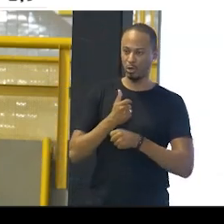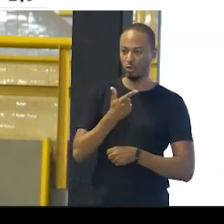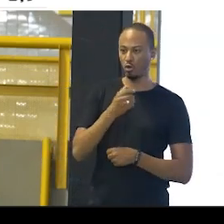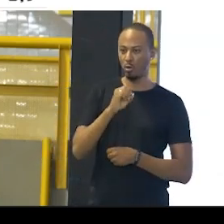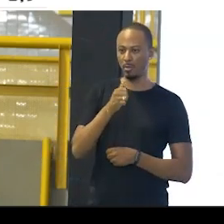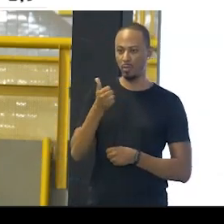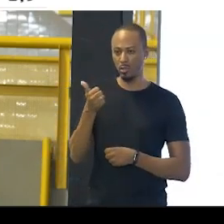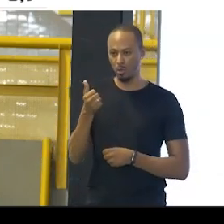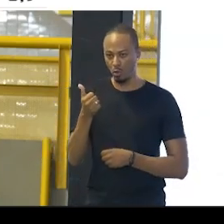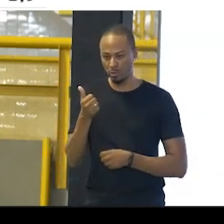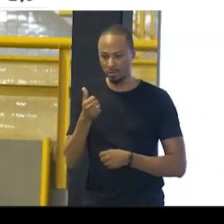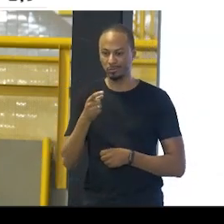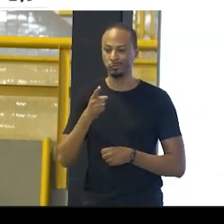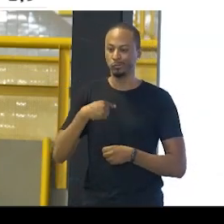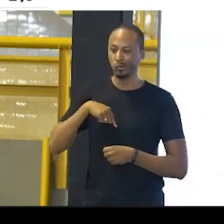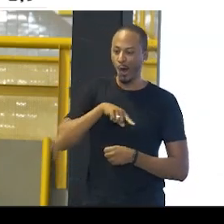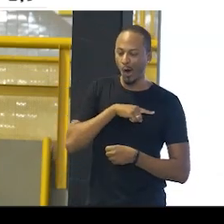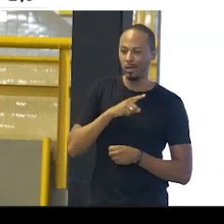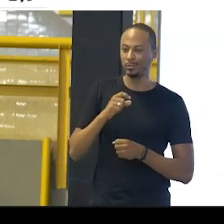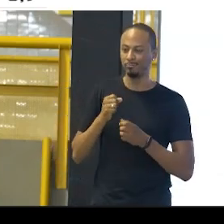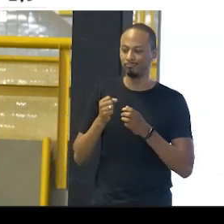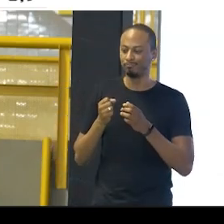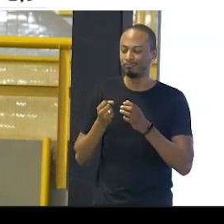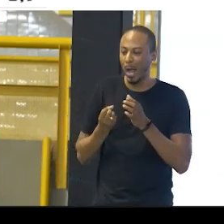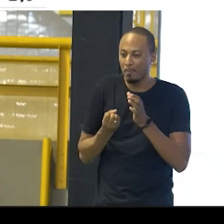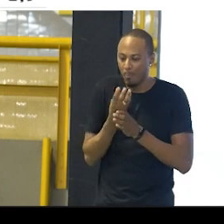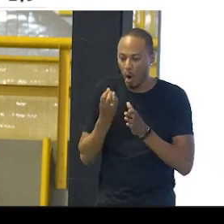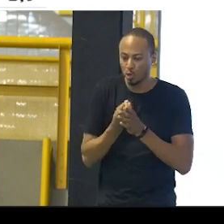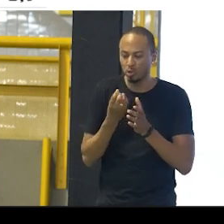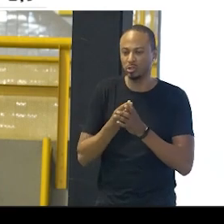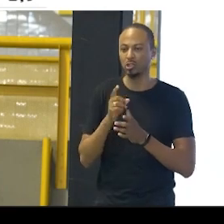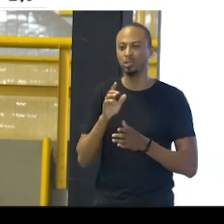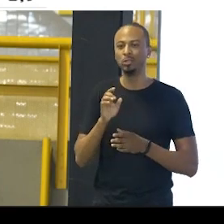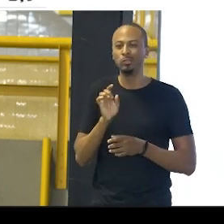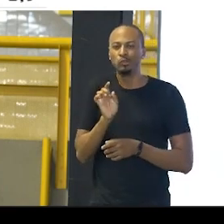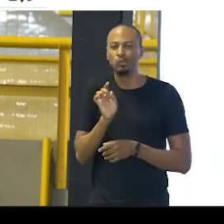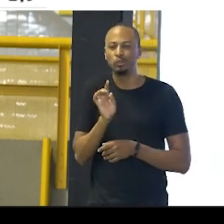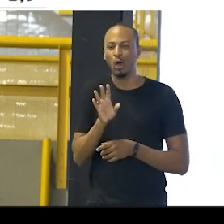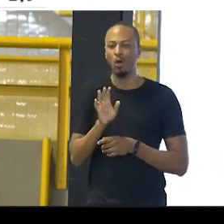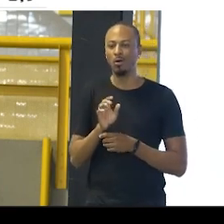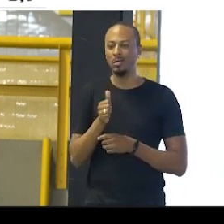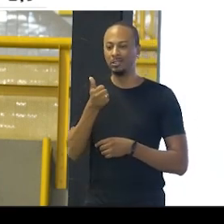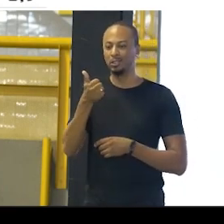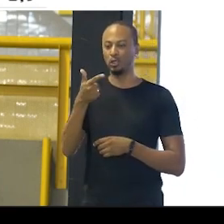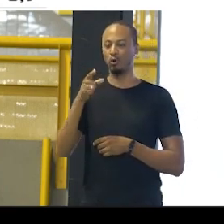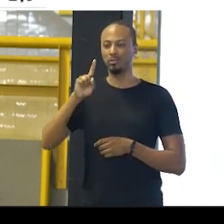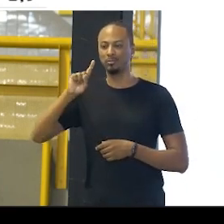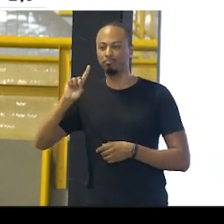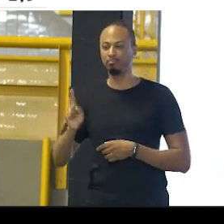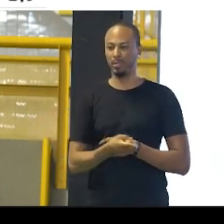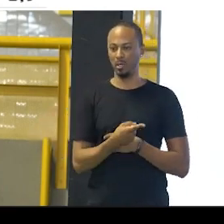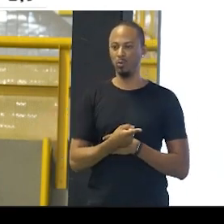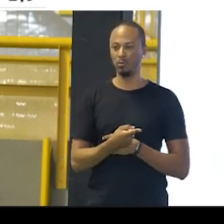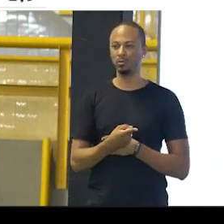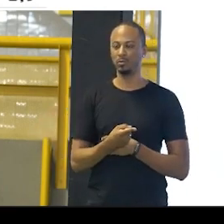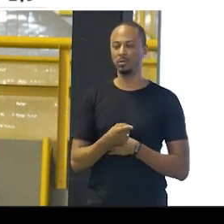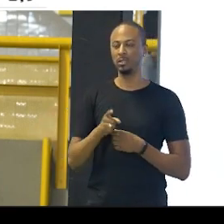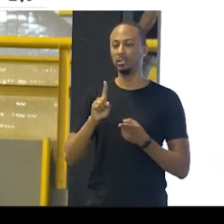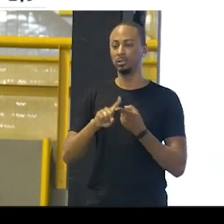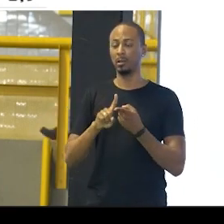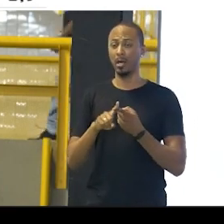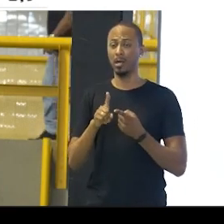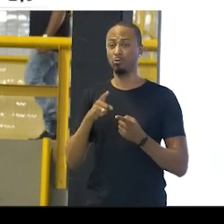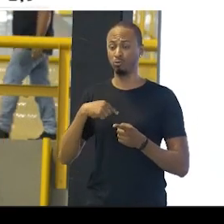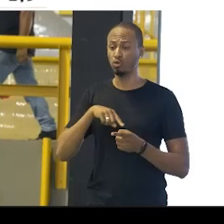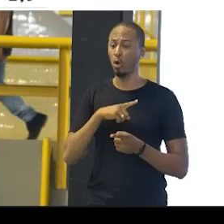isso significa dizer, pessoal, que toda a interpretação que a gente faz, a gente tem que também